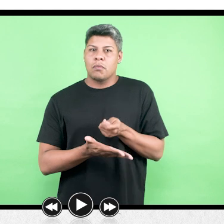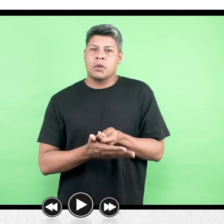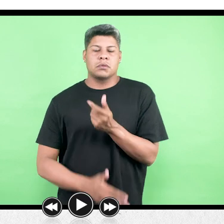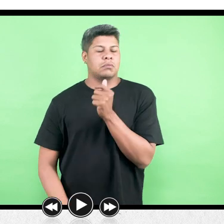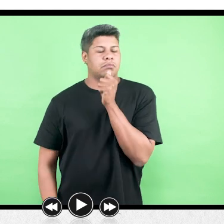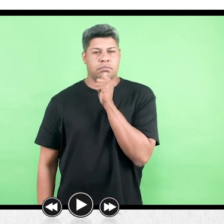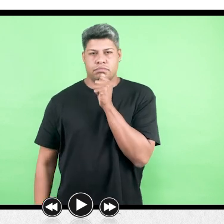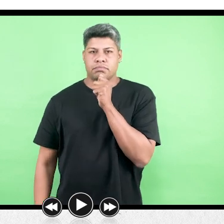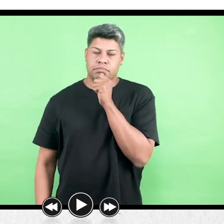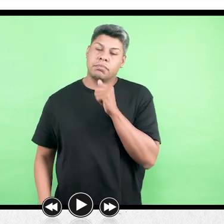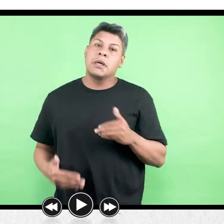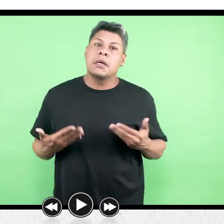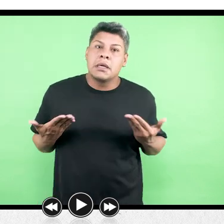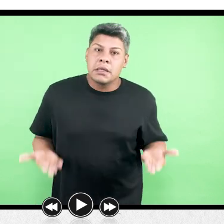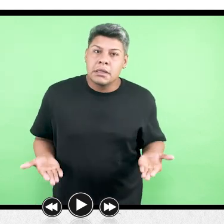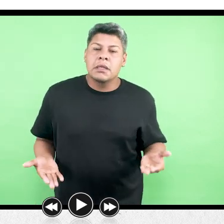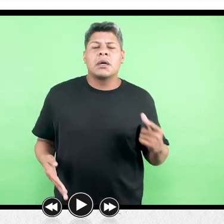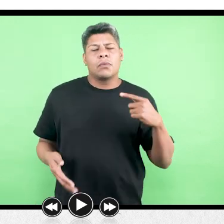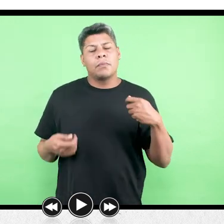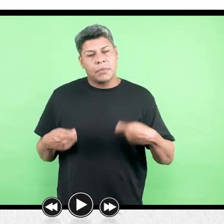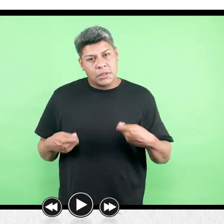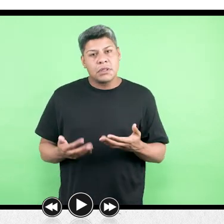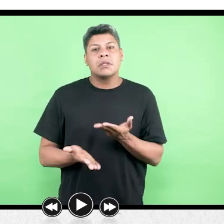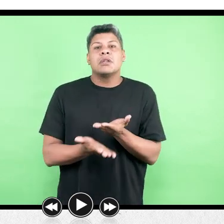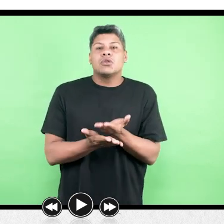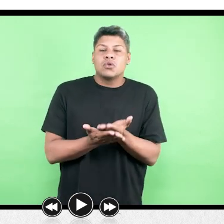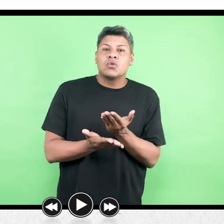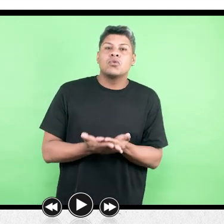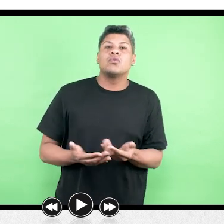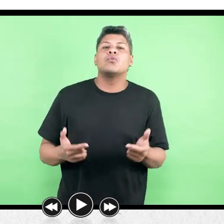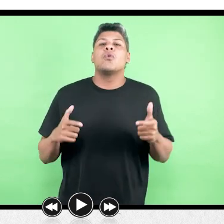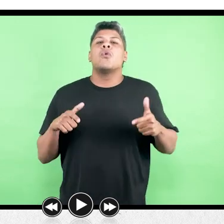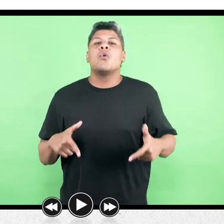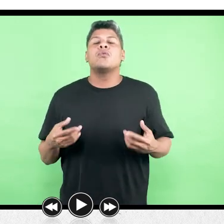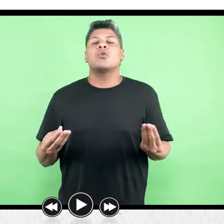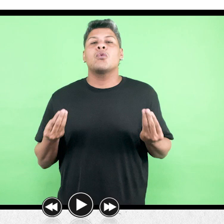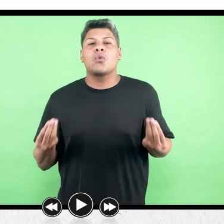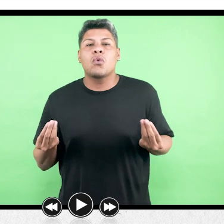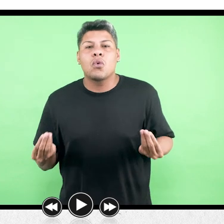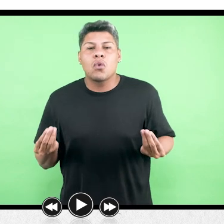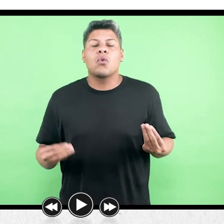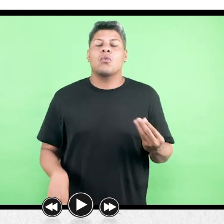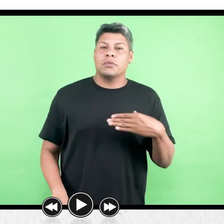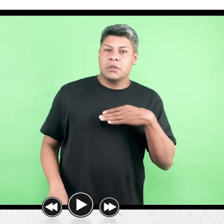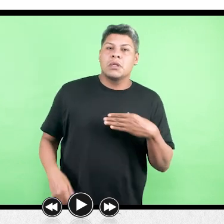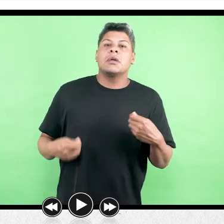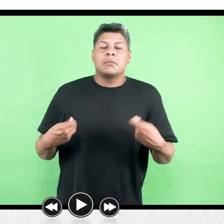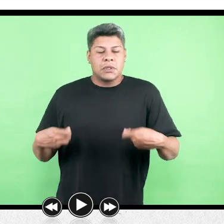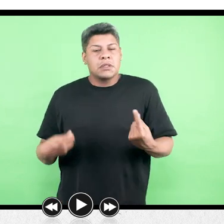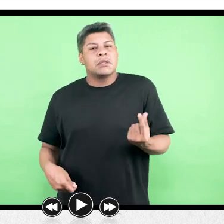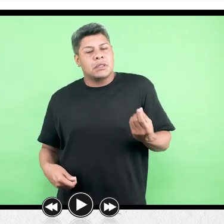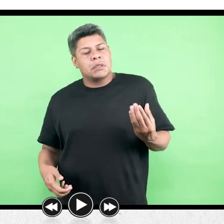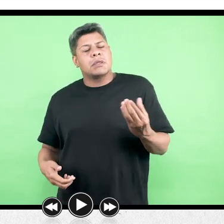não. Então, há ainda estudos para onde e como, e se há necessidade, que sempre é, porque a gente precisa de dinheiro para